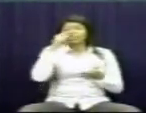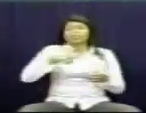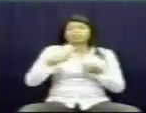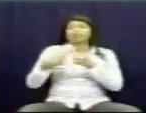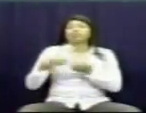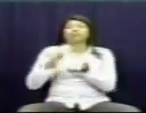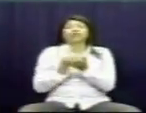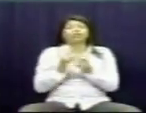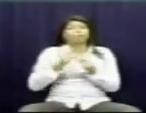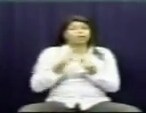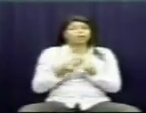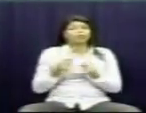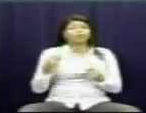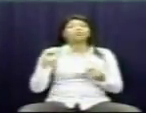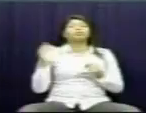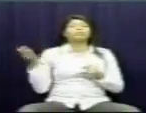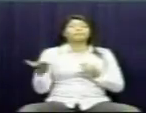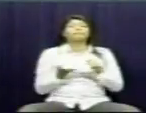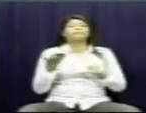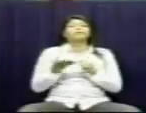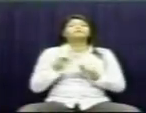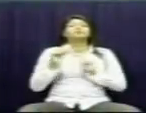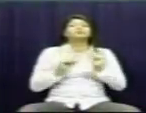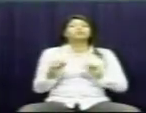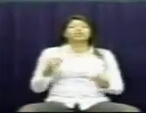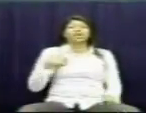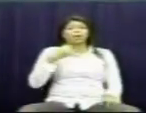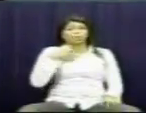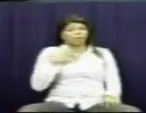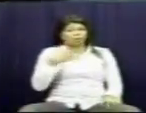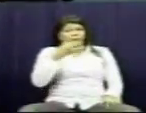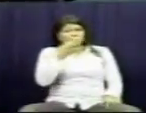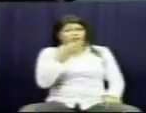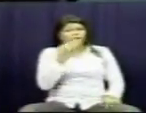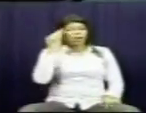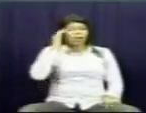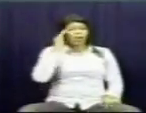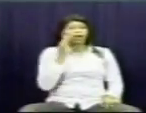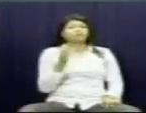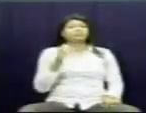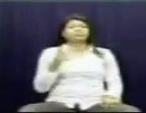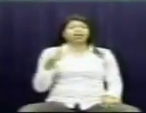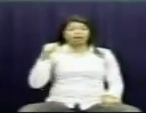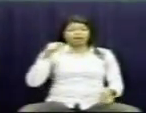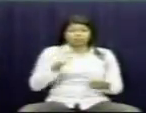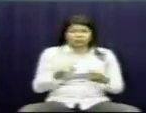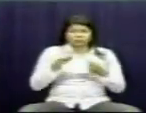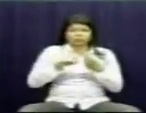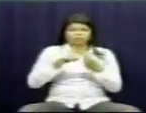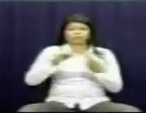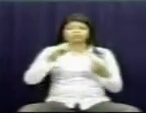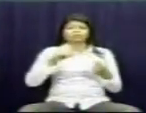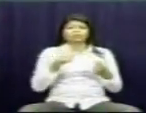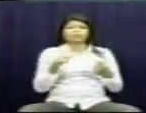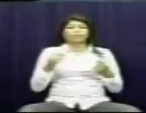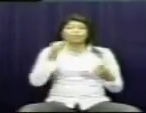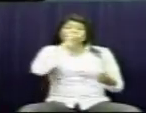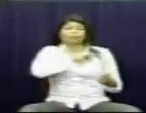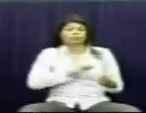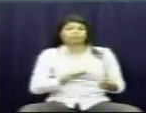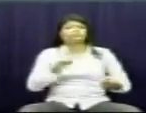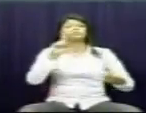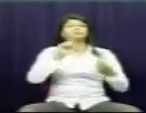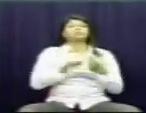no interior é baseado, na minha opinião, numa tríade, que é carreira,